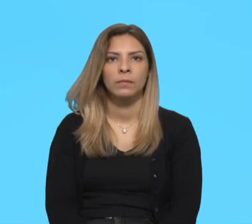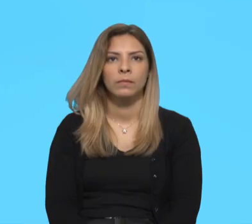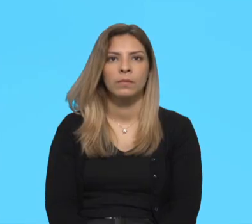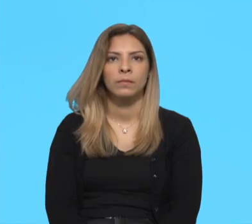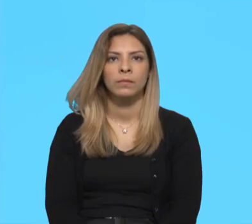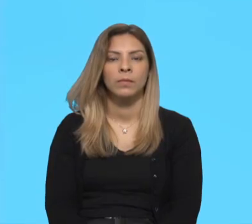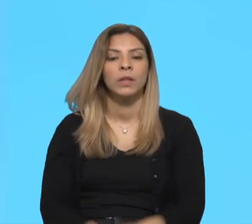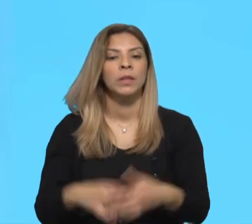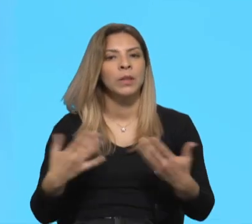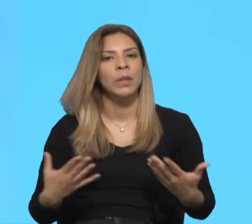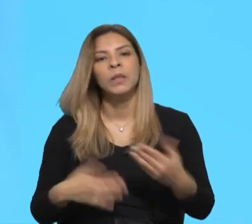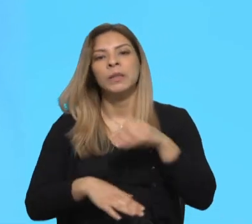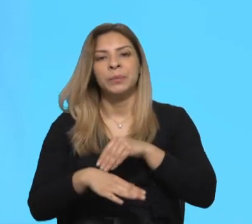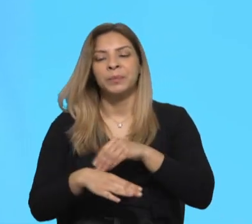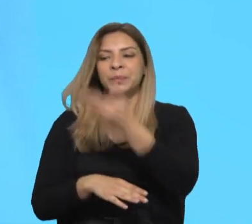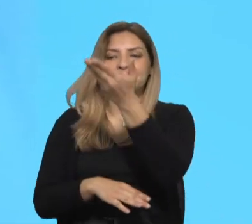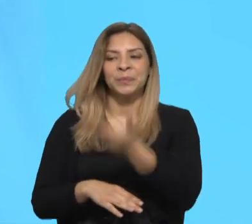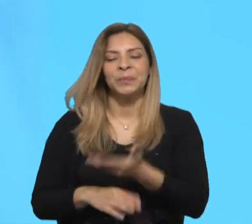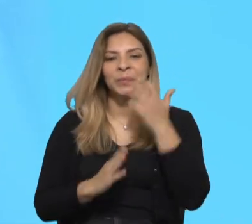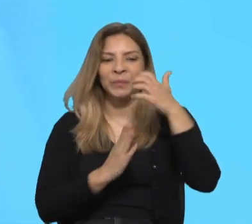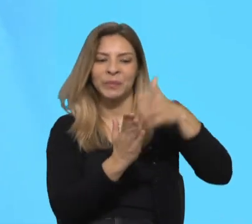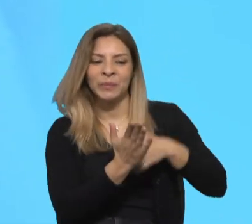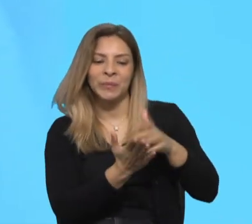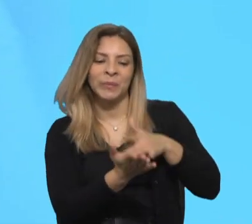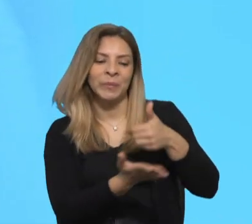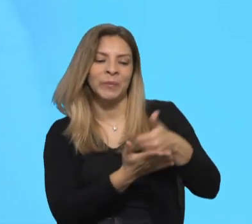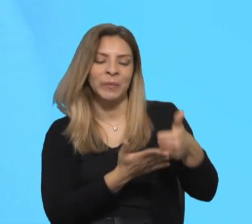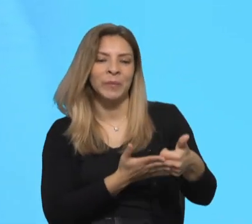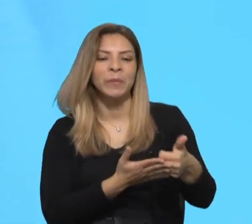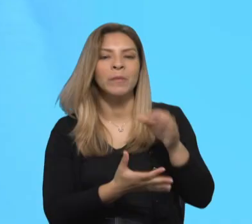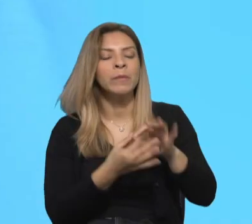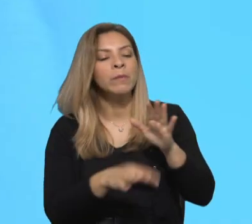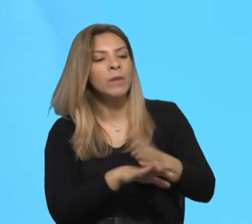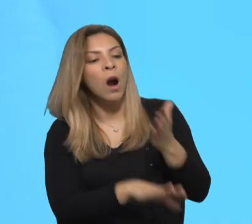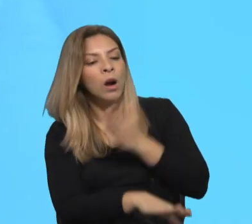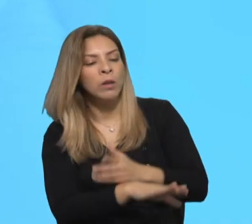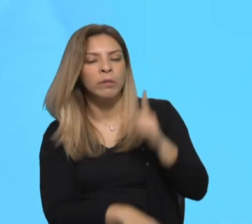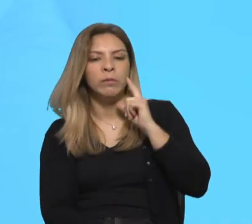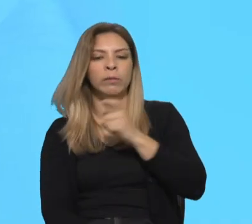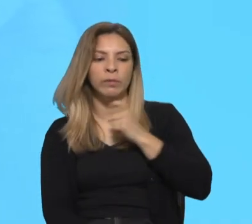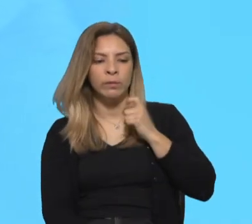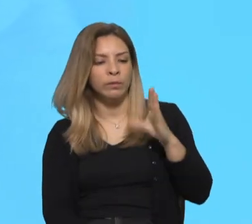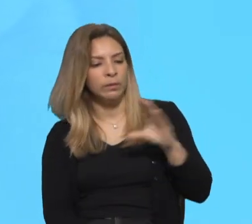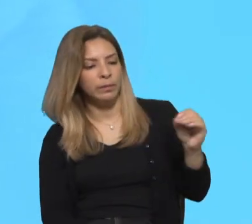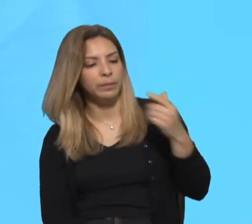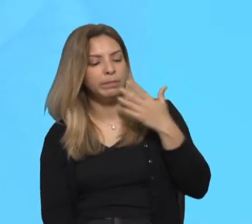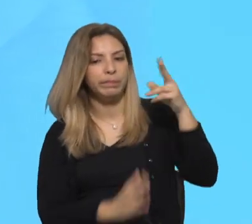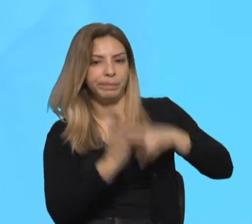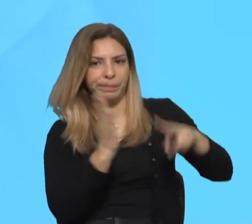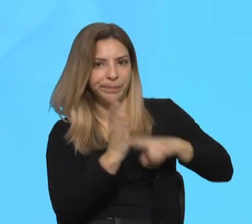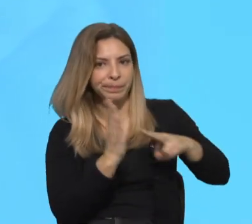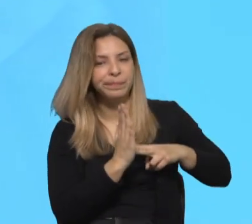E partimos para o comentário ao texto do Evangelho, também a partir desta proposta que o Padre João Lourenço faz de, enfim,